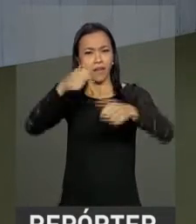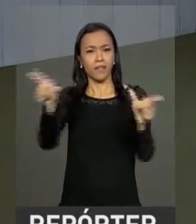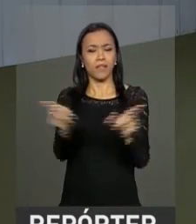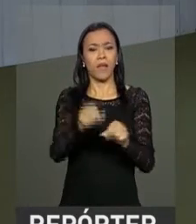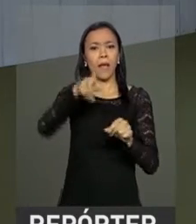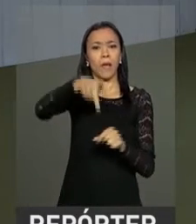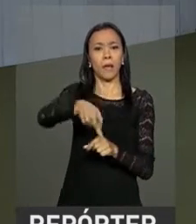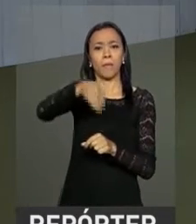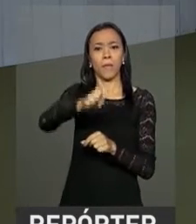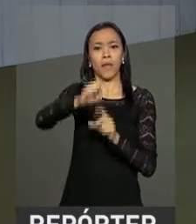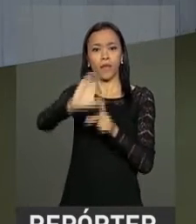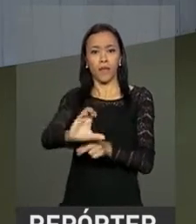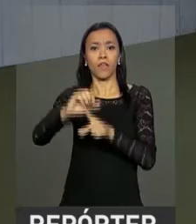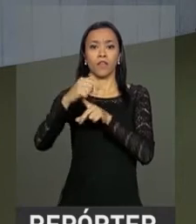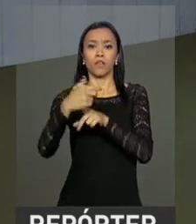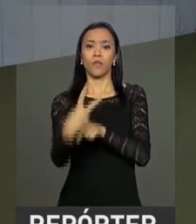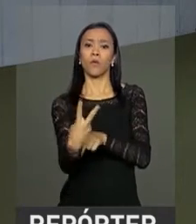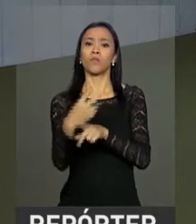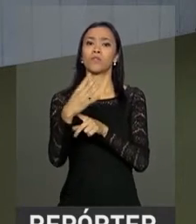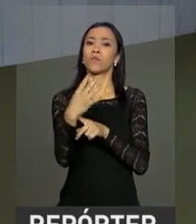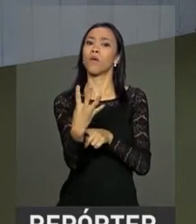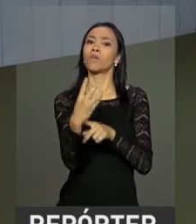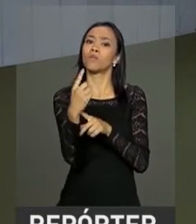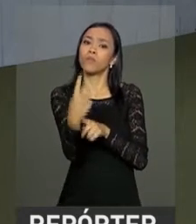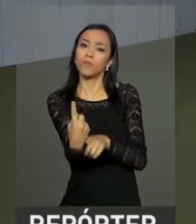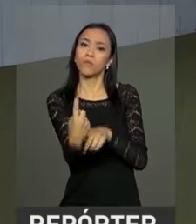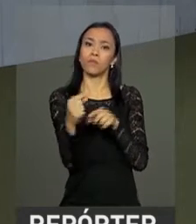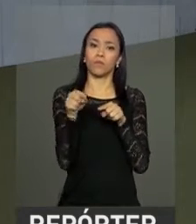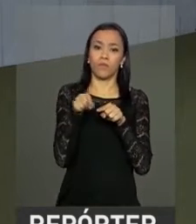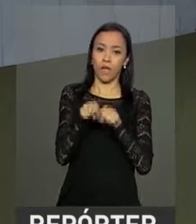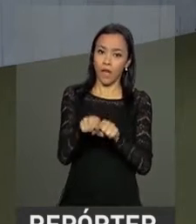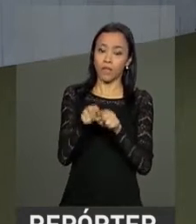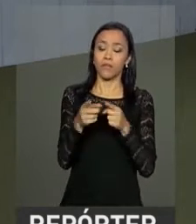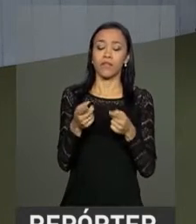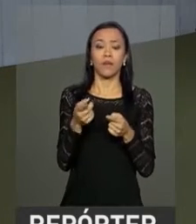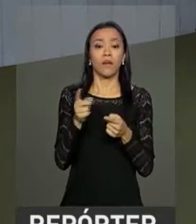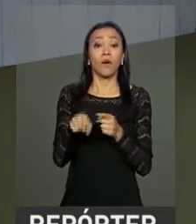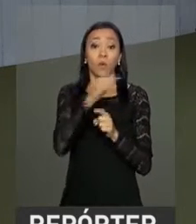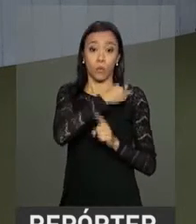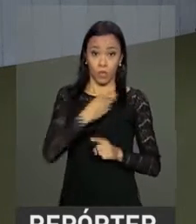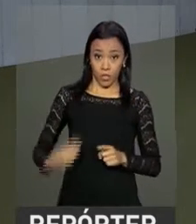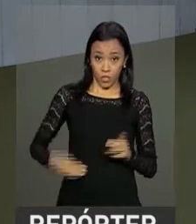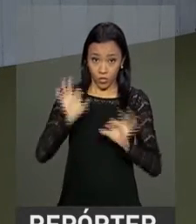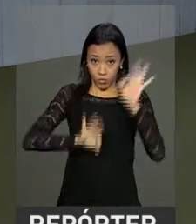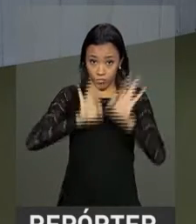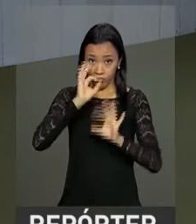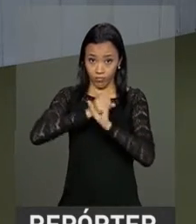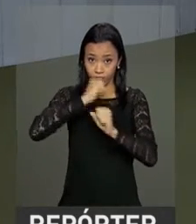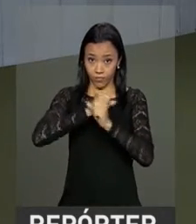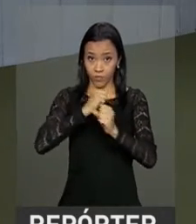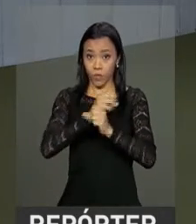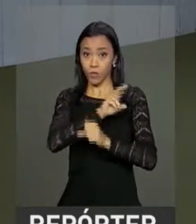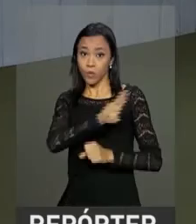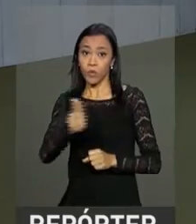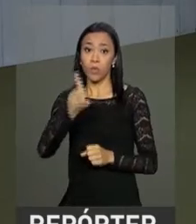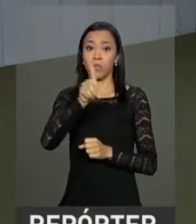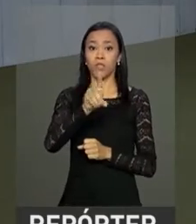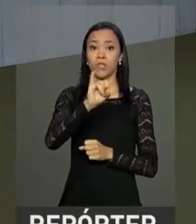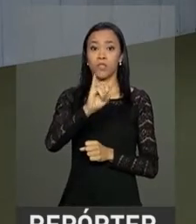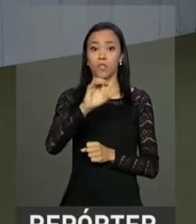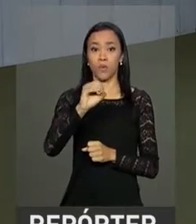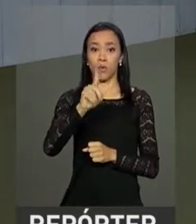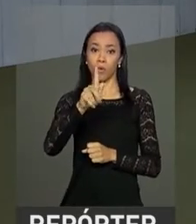241 análise aqui na Câmara dos Deputados essa PEC 241 o ministro do planejamento de Oliveira também